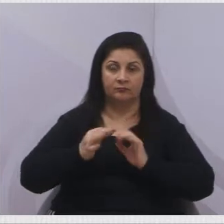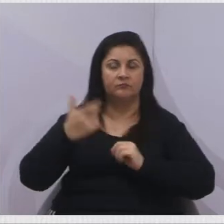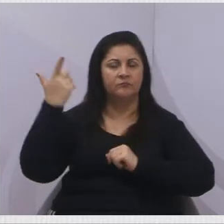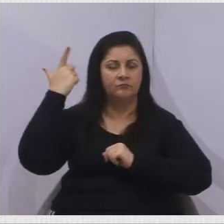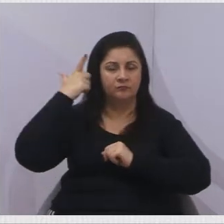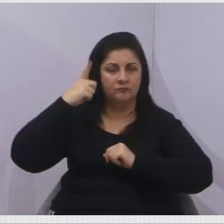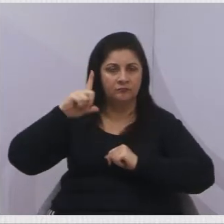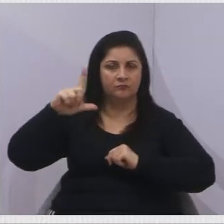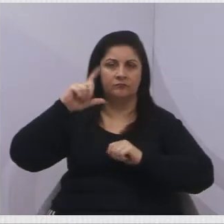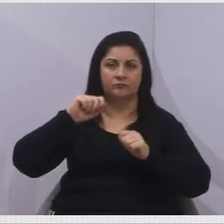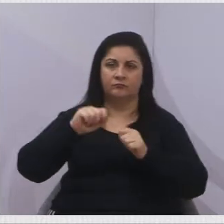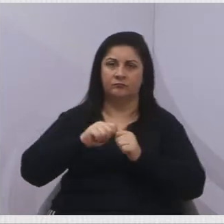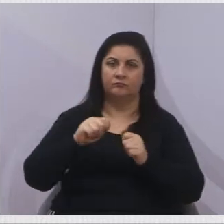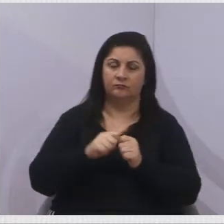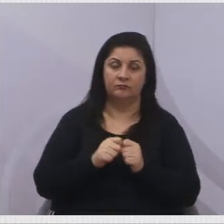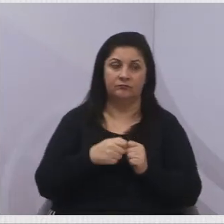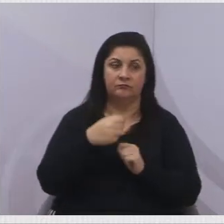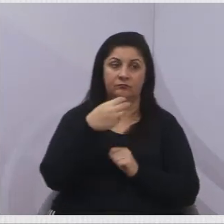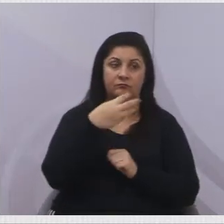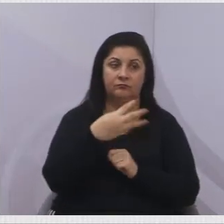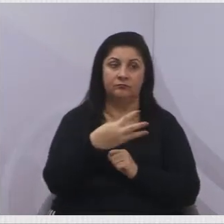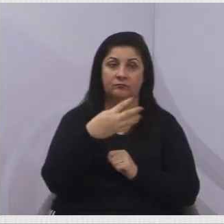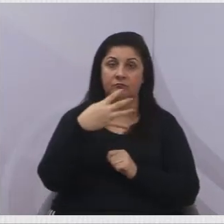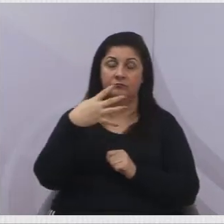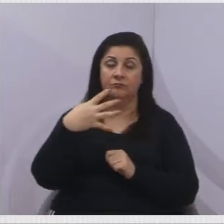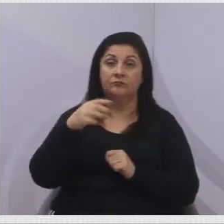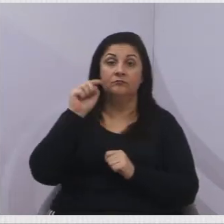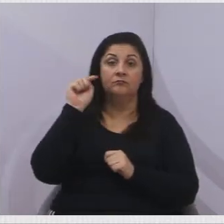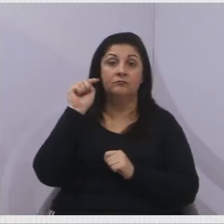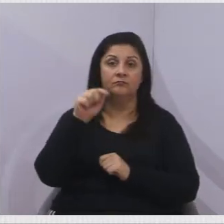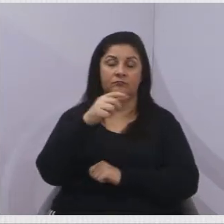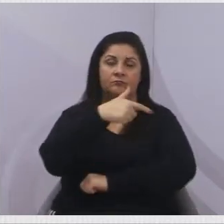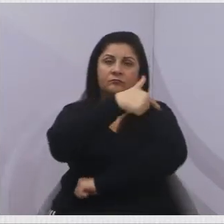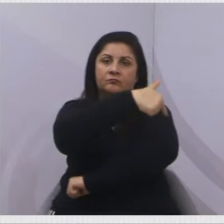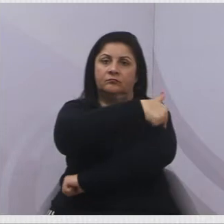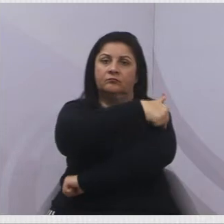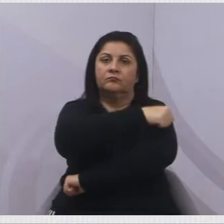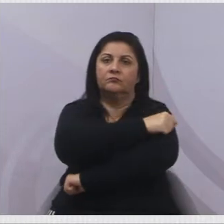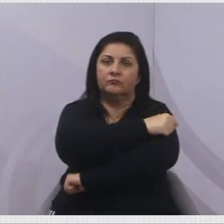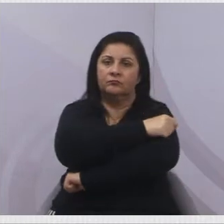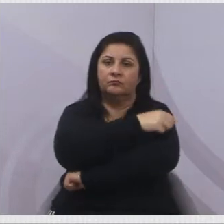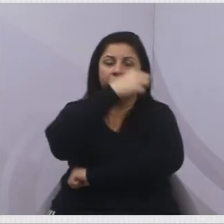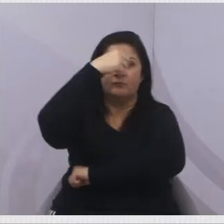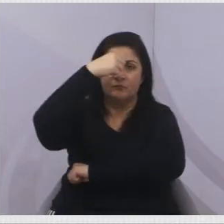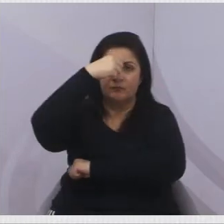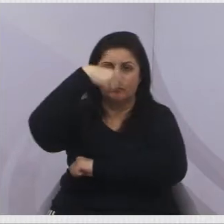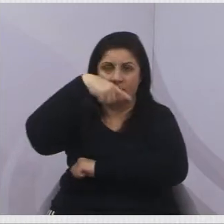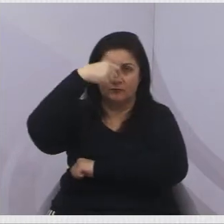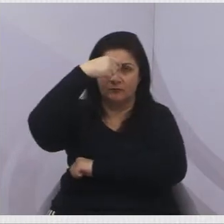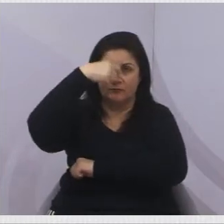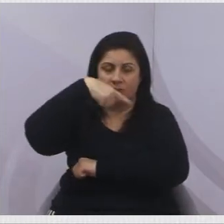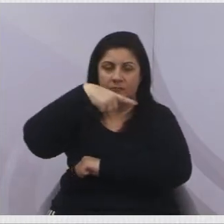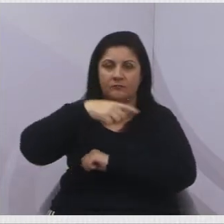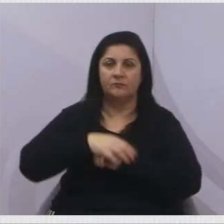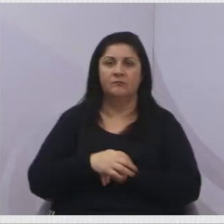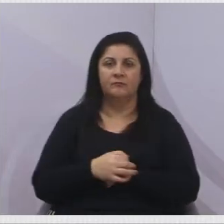conseguimos realizar 34.000 vacinas de gripe, contra a gripe, casa a